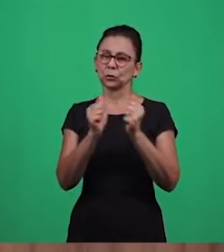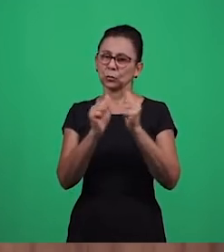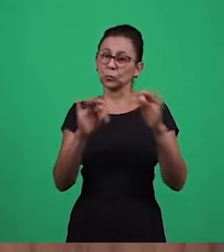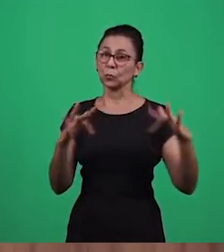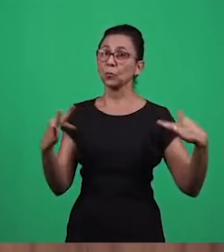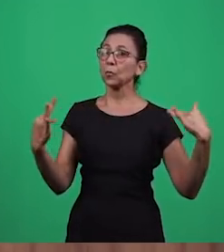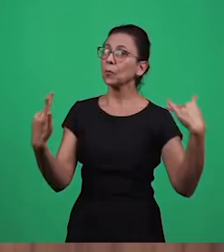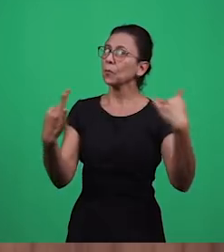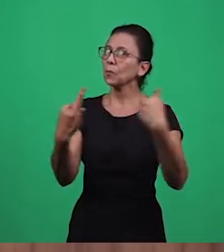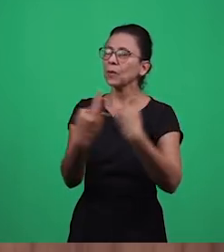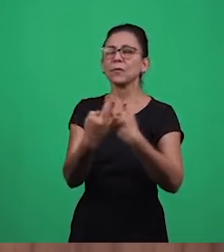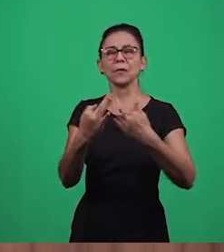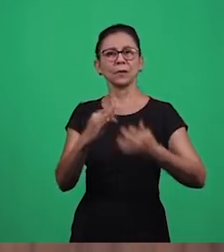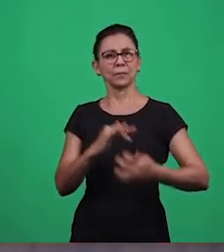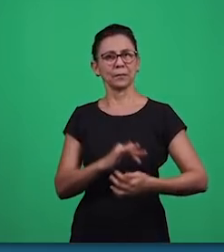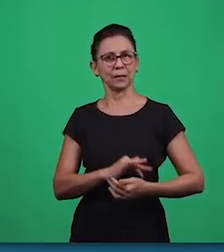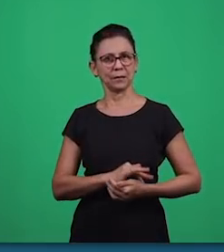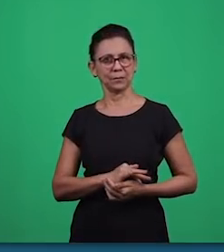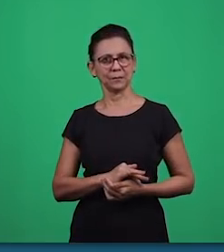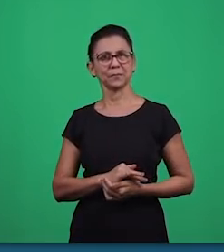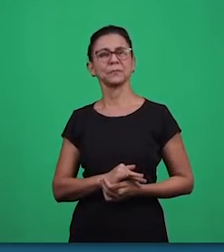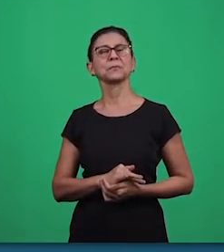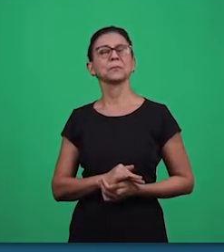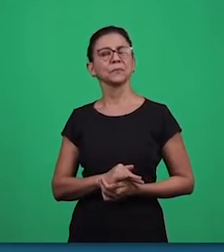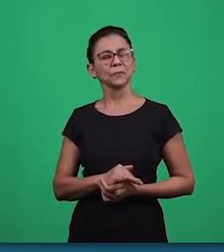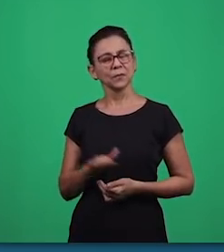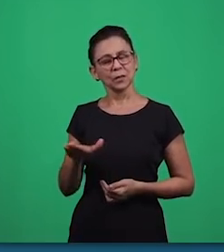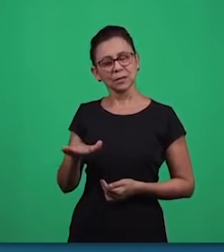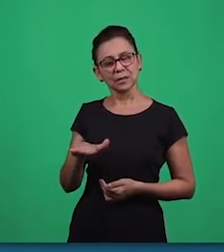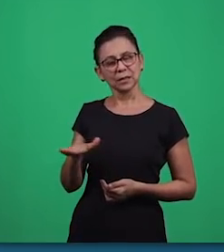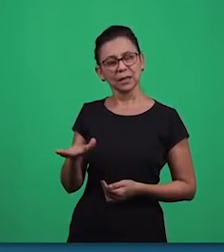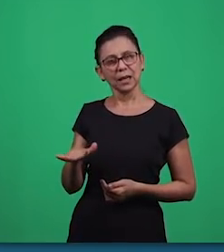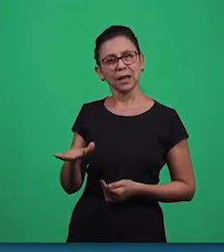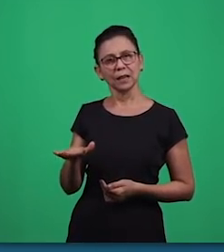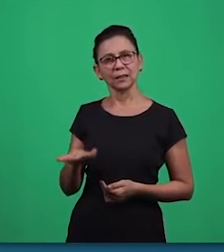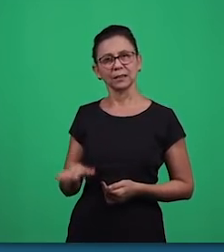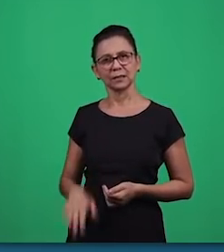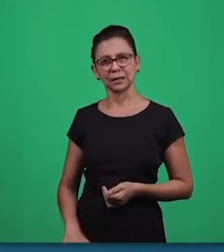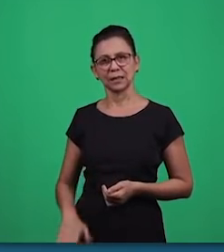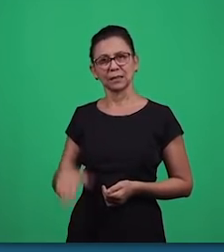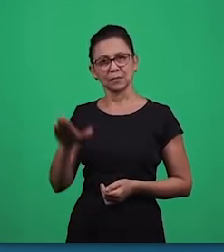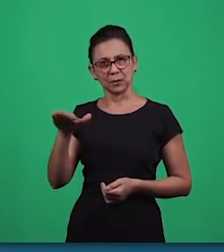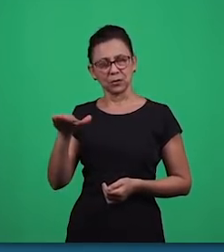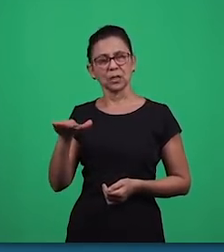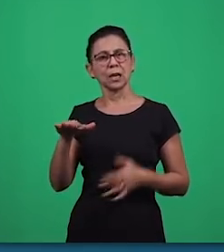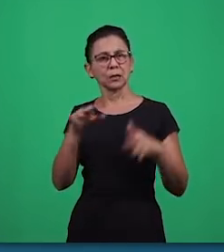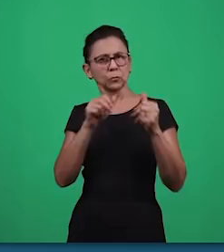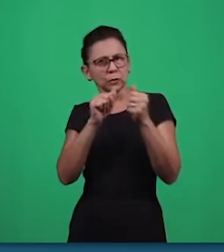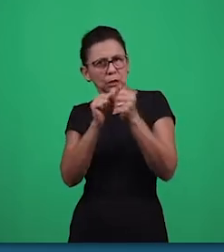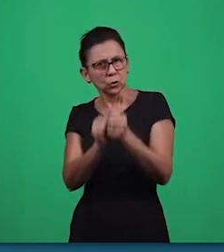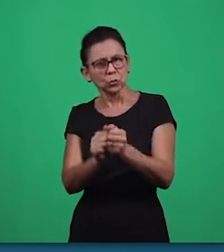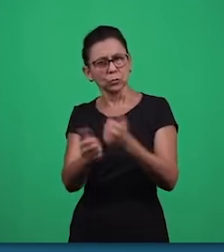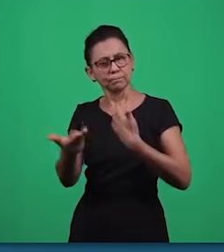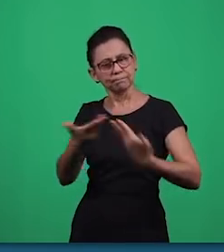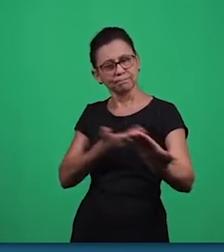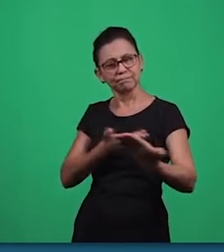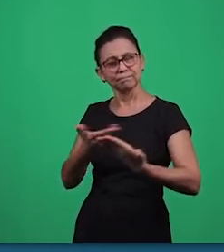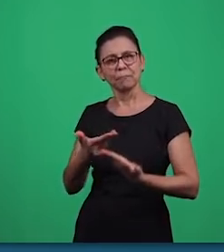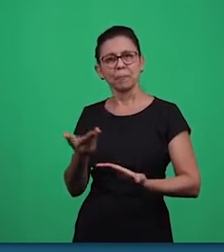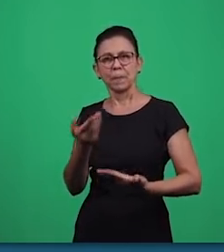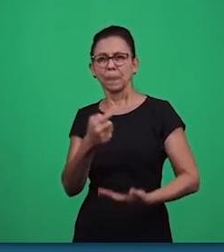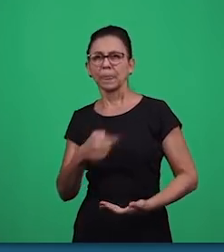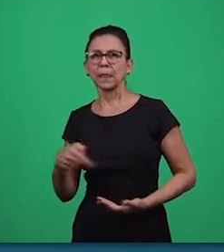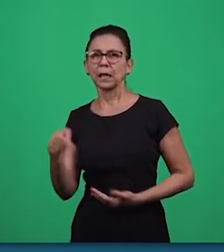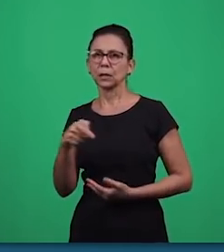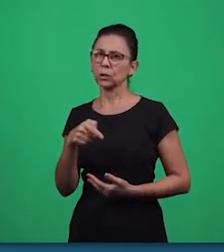em família. Ela seja feita junto com as nossas crianças intermediárias. E nós, pais,